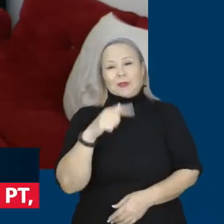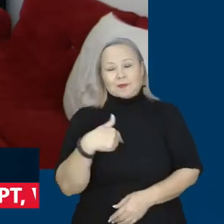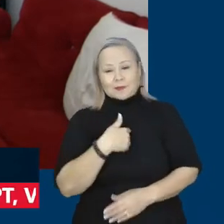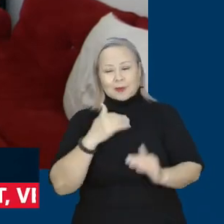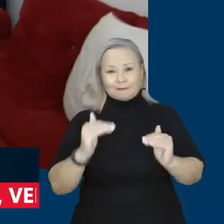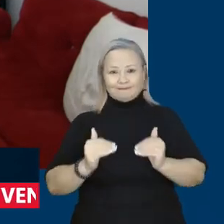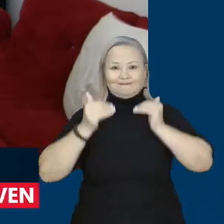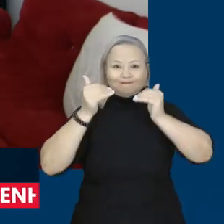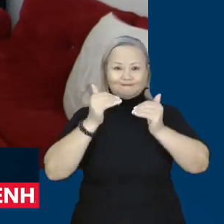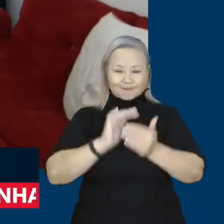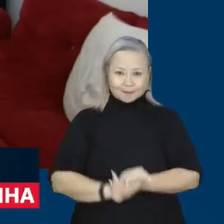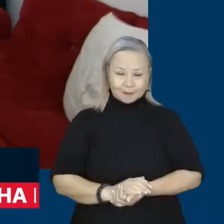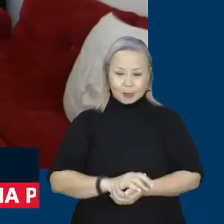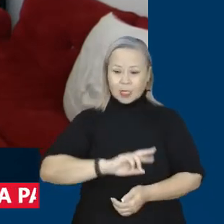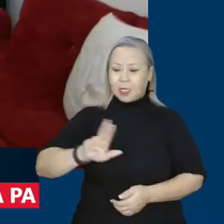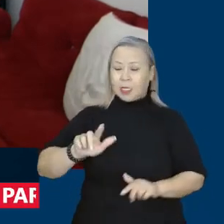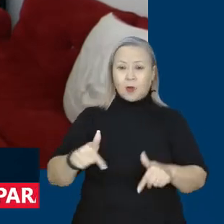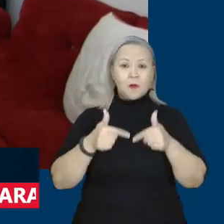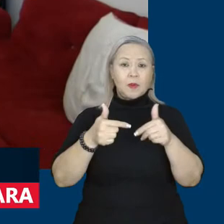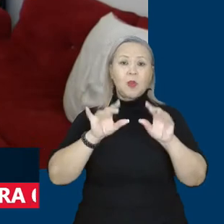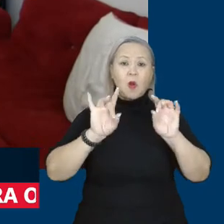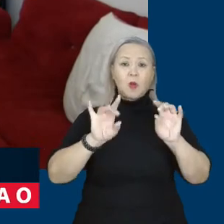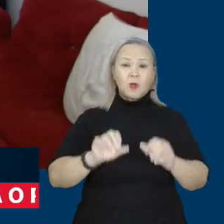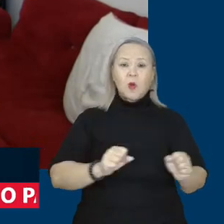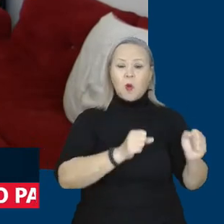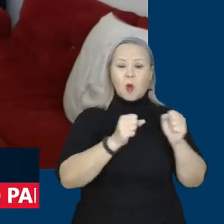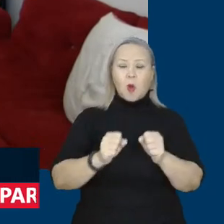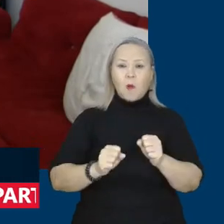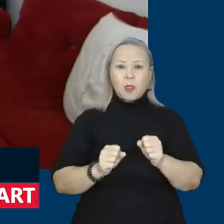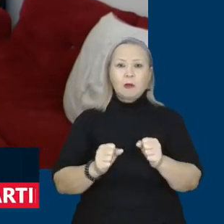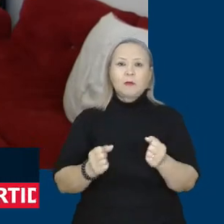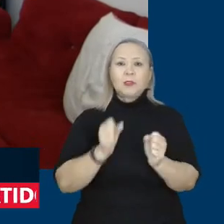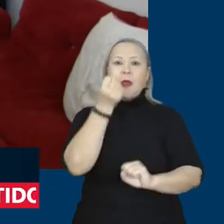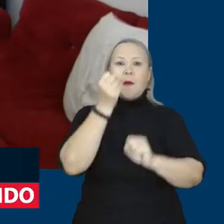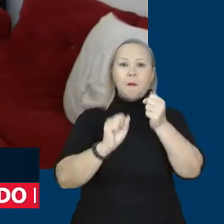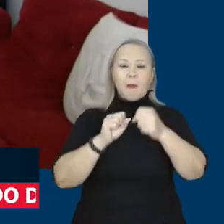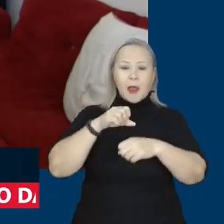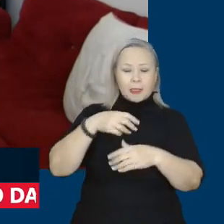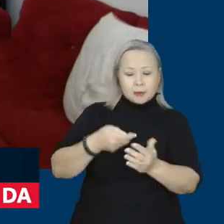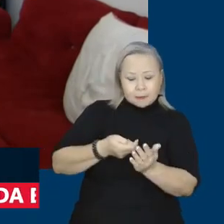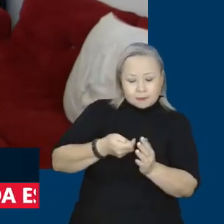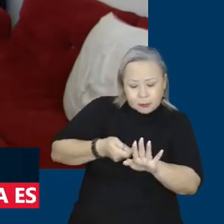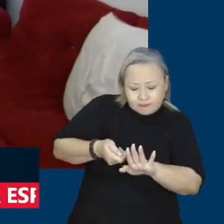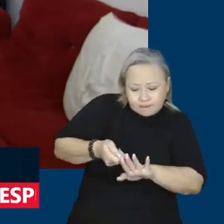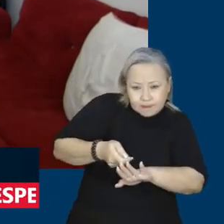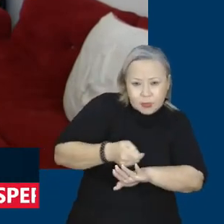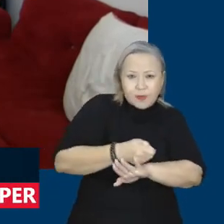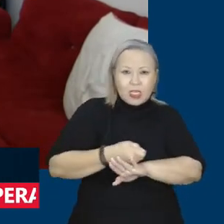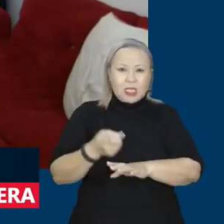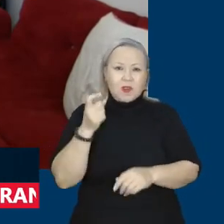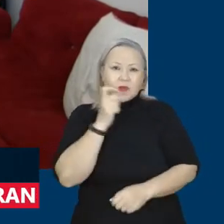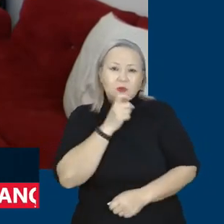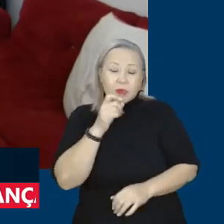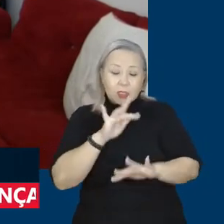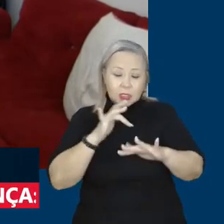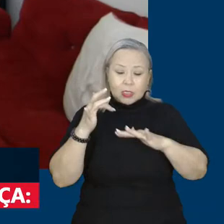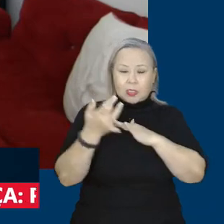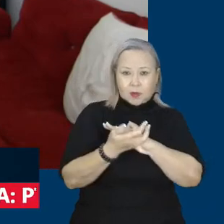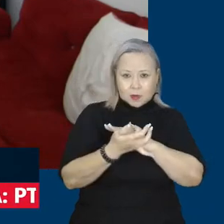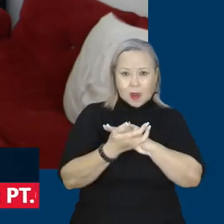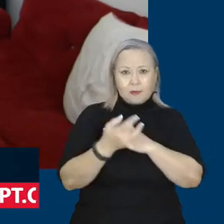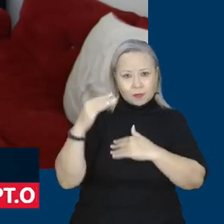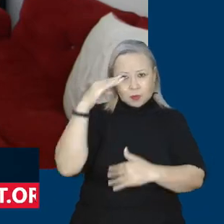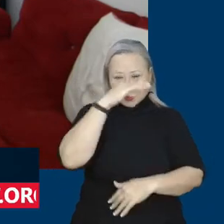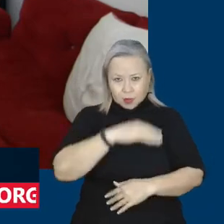soberania porque ele não enfrentou apenas uma poderosa máquina de fake News de mentiras nas redes sociais né de